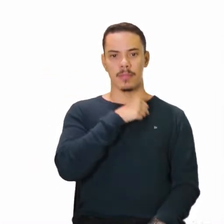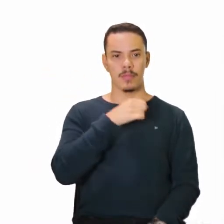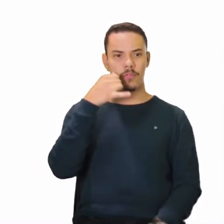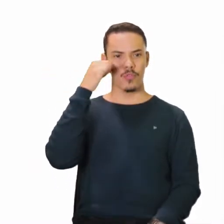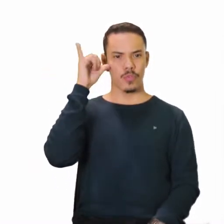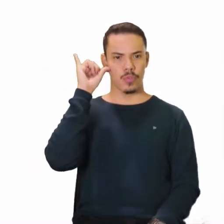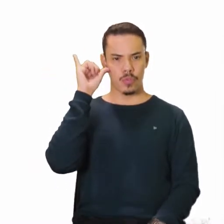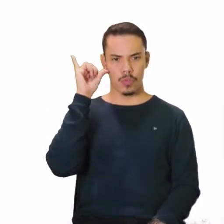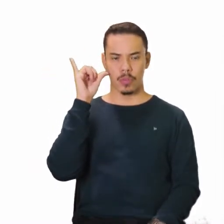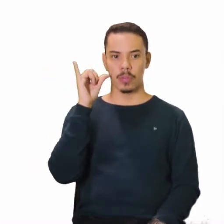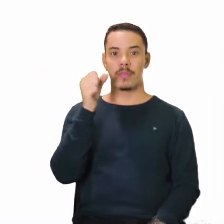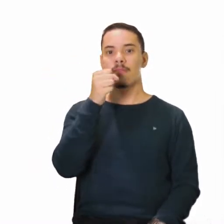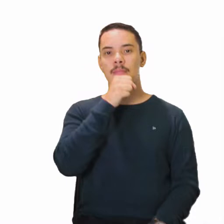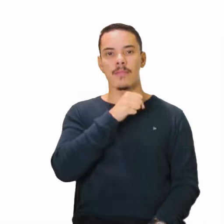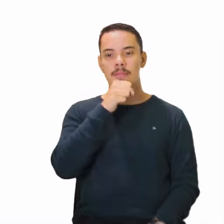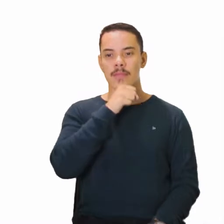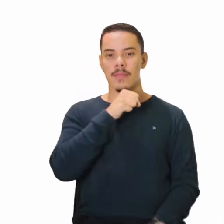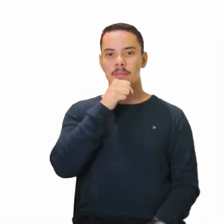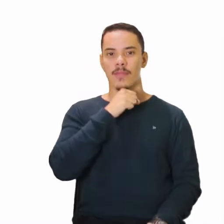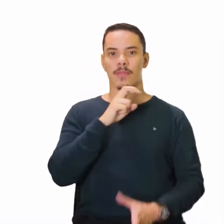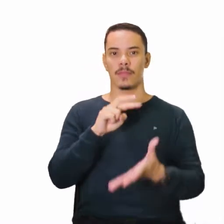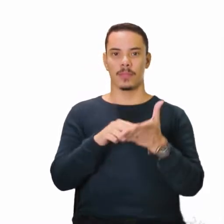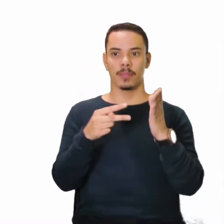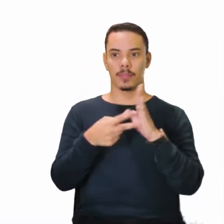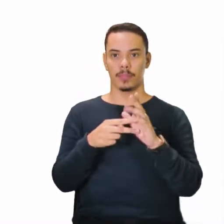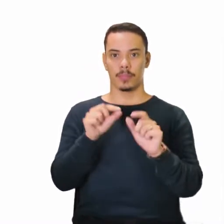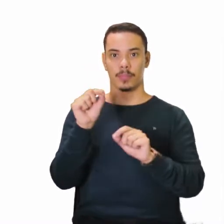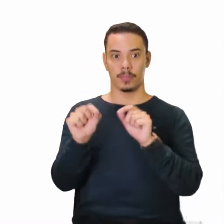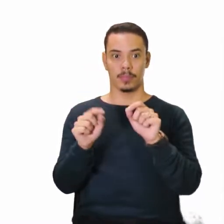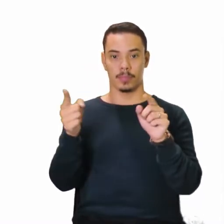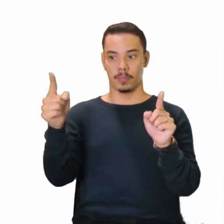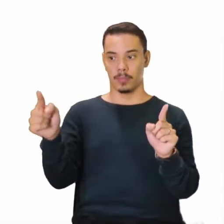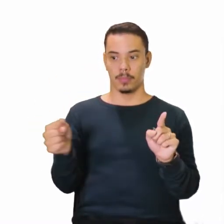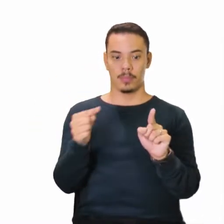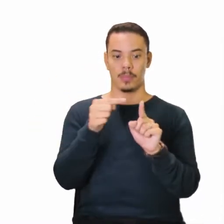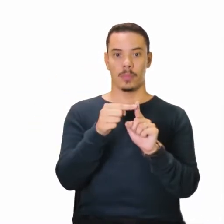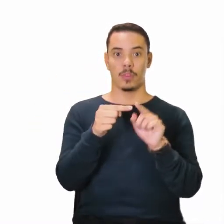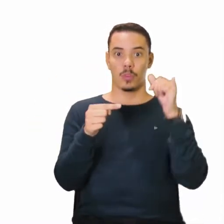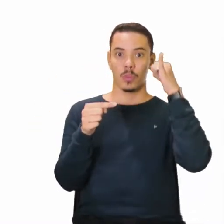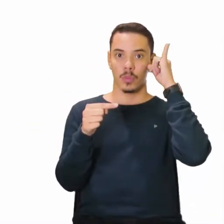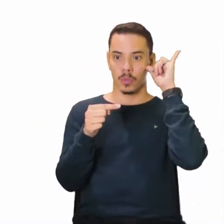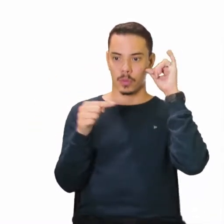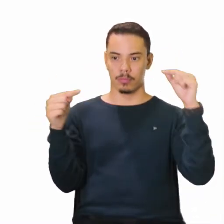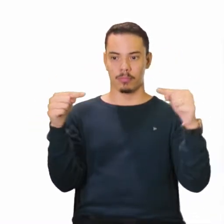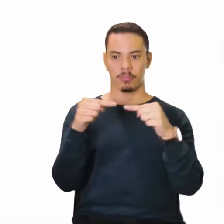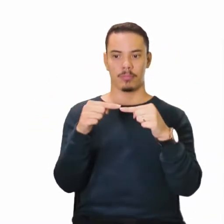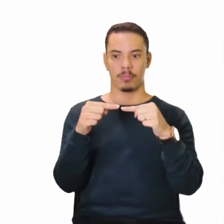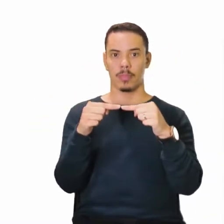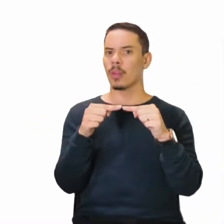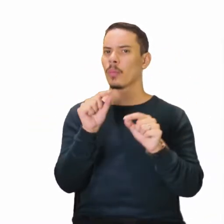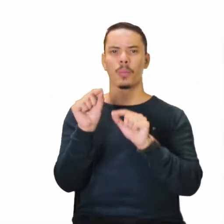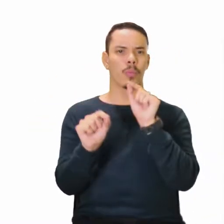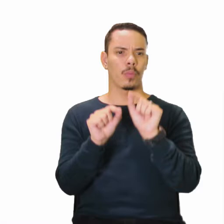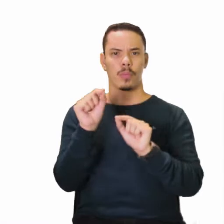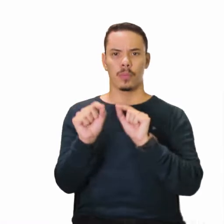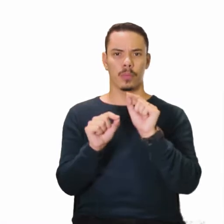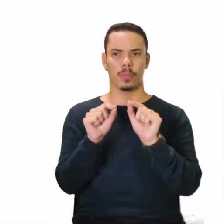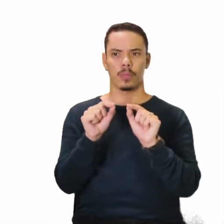Aí o velho está caracterizando touro. Ó, touro era o quê?